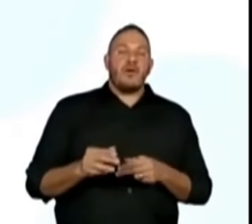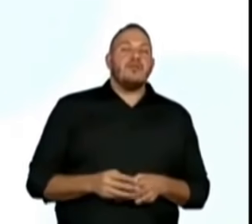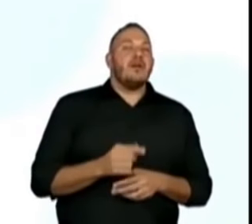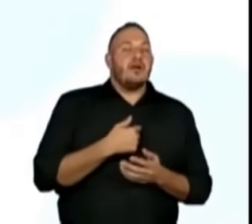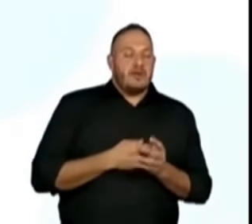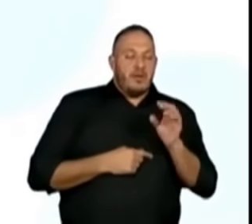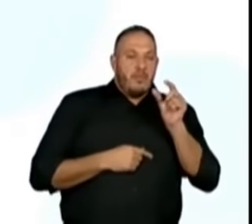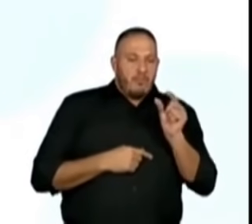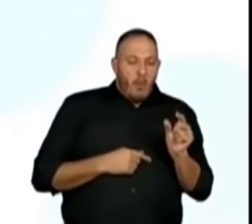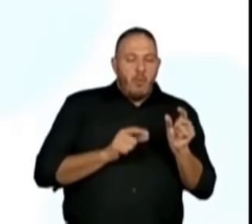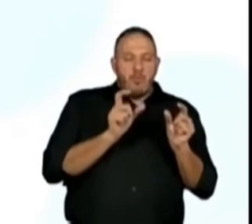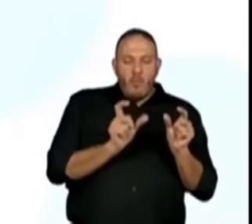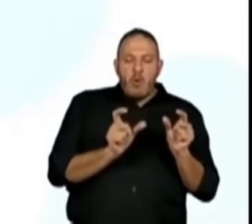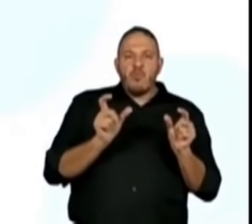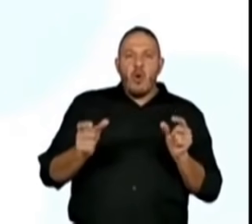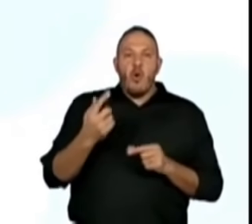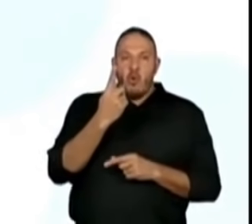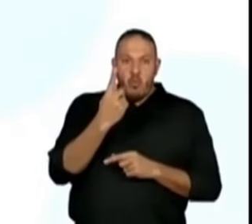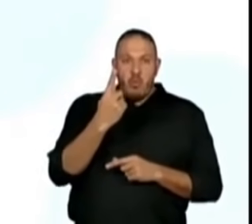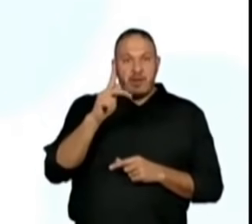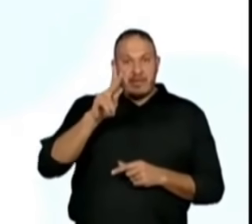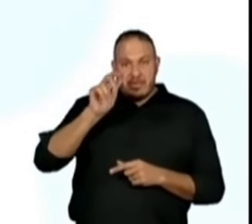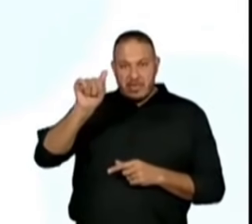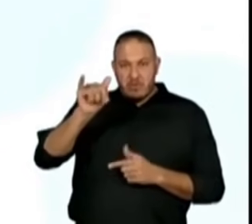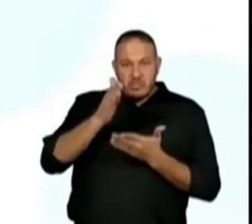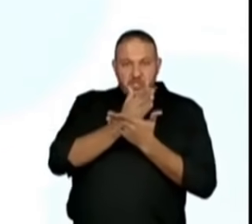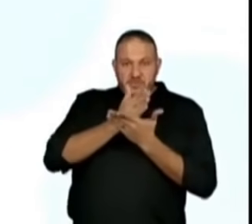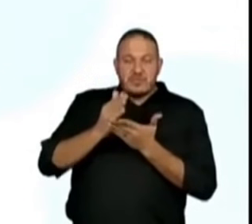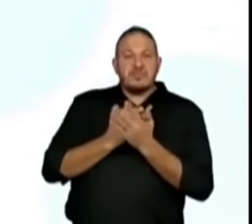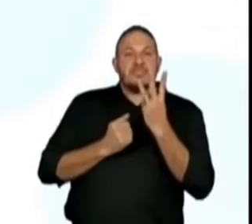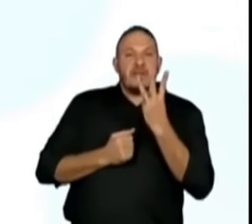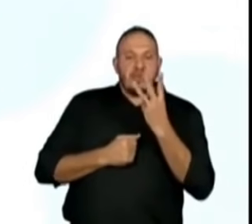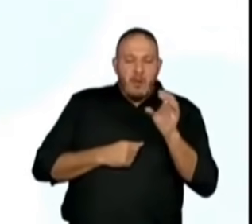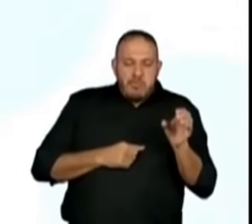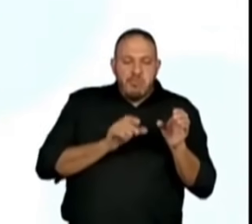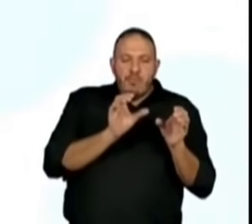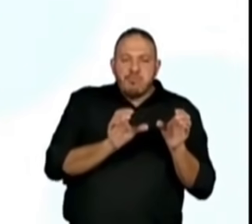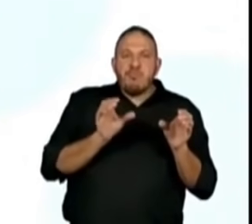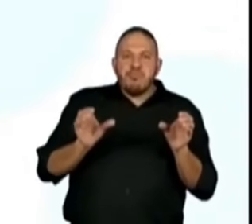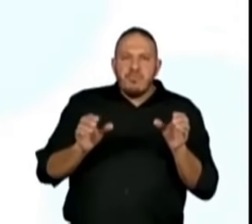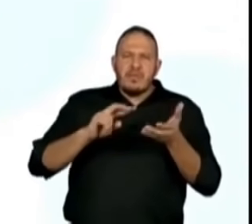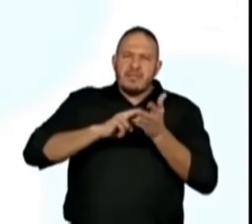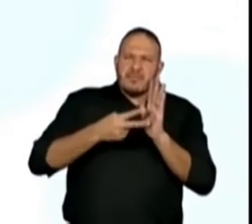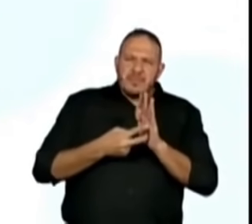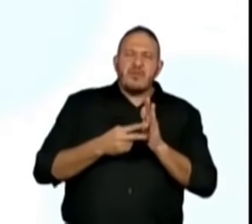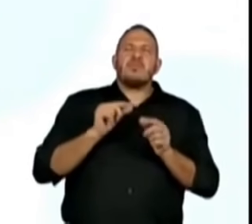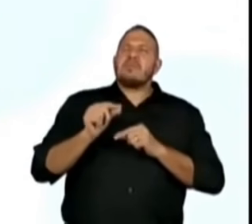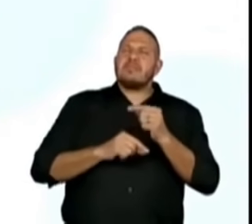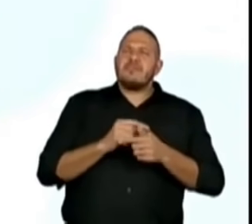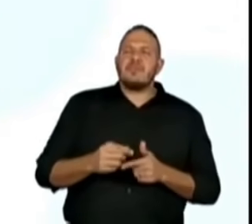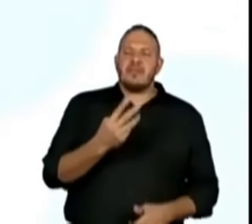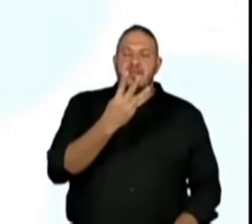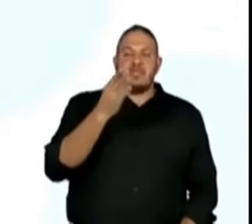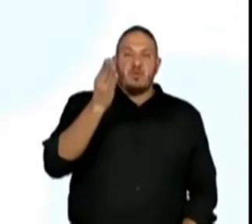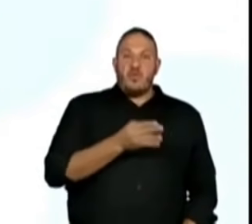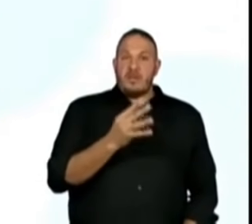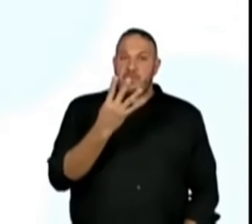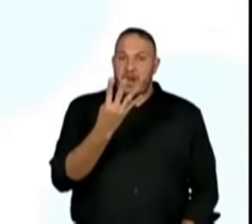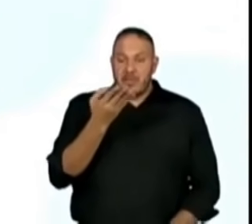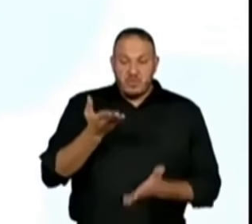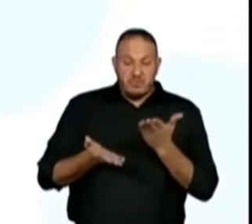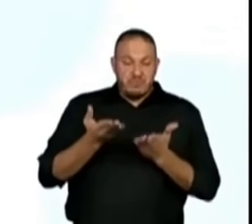3/4 partes de 1 quilograma. Discuta com o grupo o significado de 3/4 partes